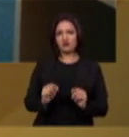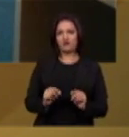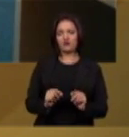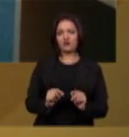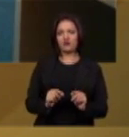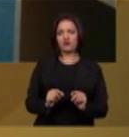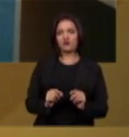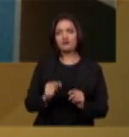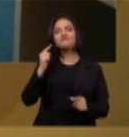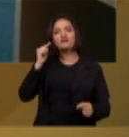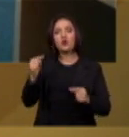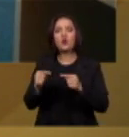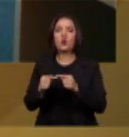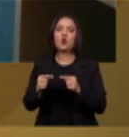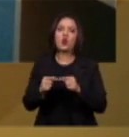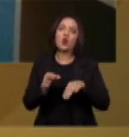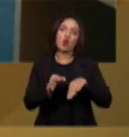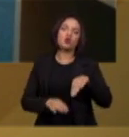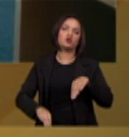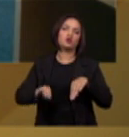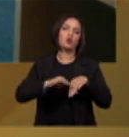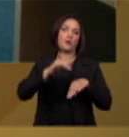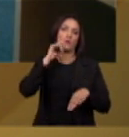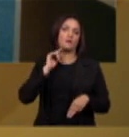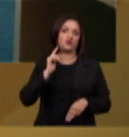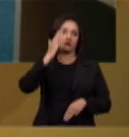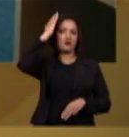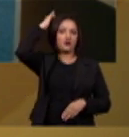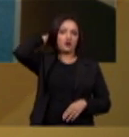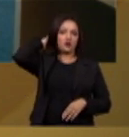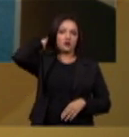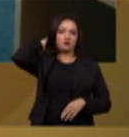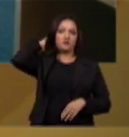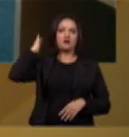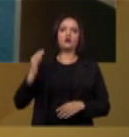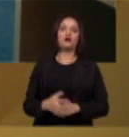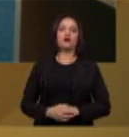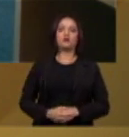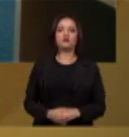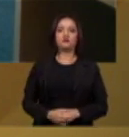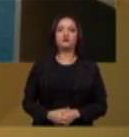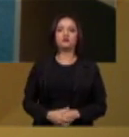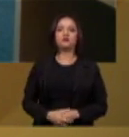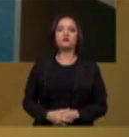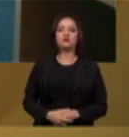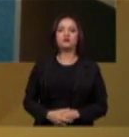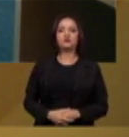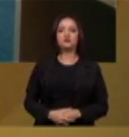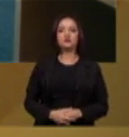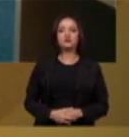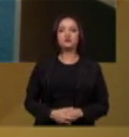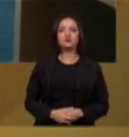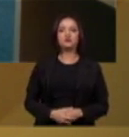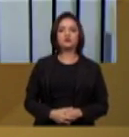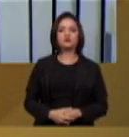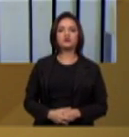vai na mesma linha que eu disse da divergência aberta pelo ministro Marco Aurélio.